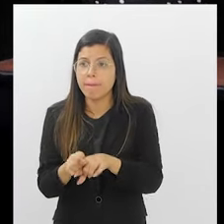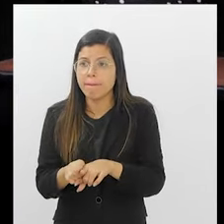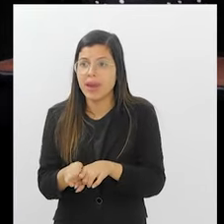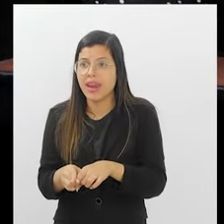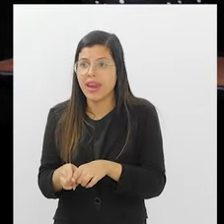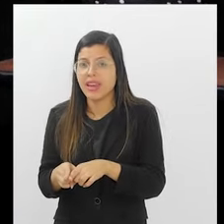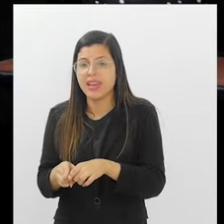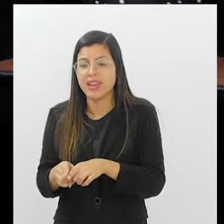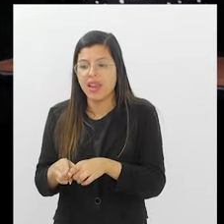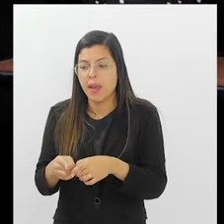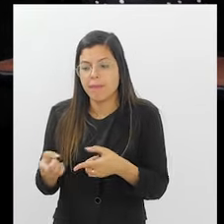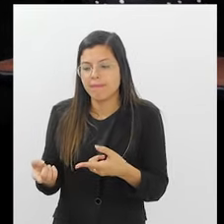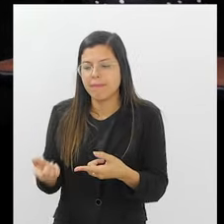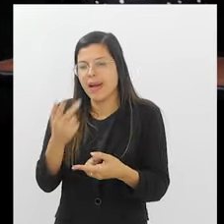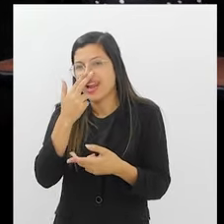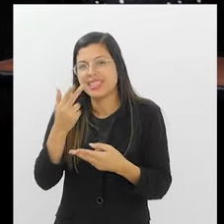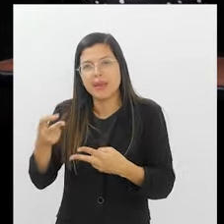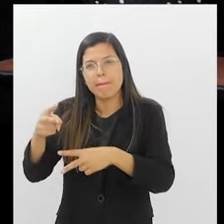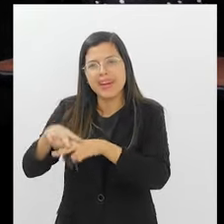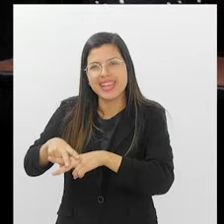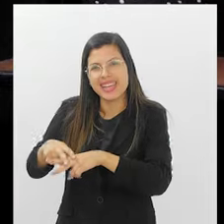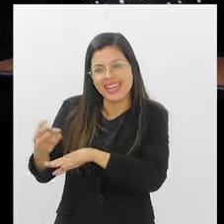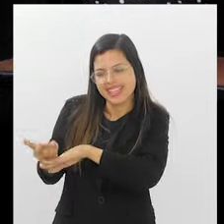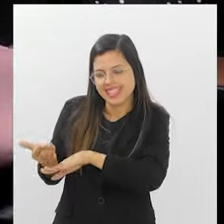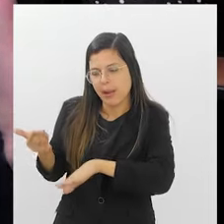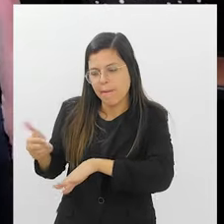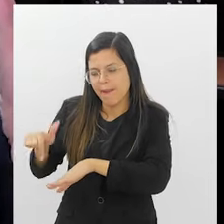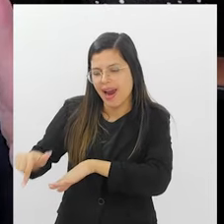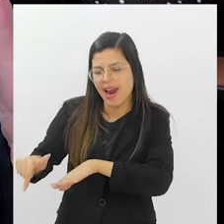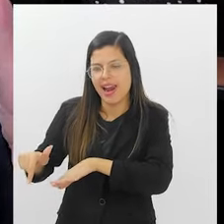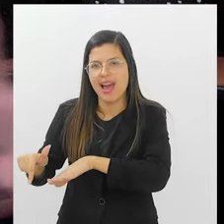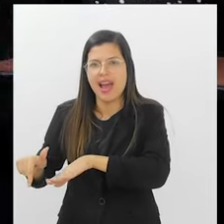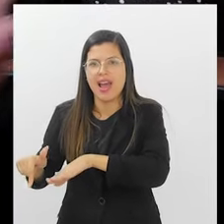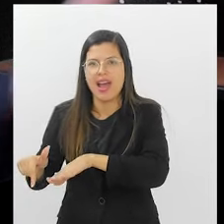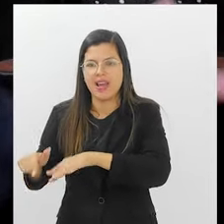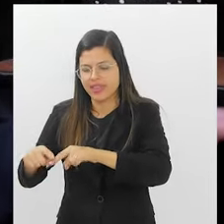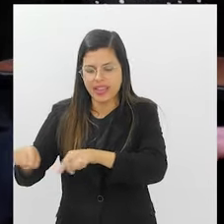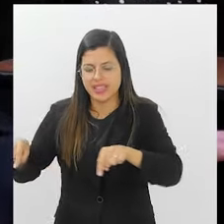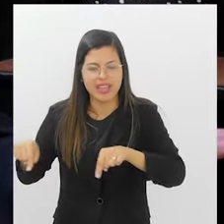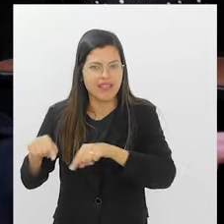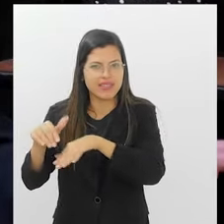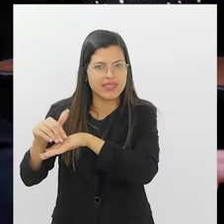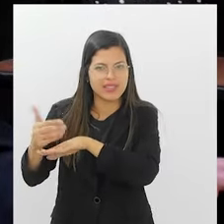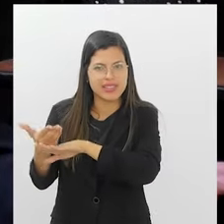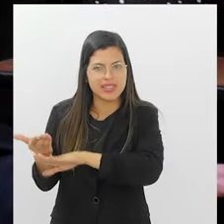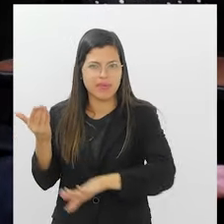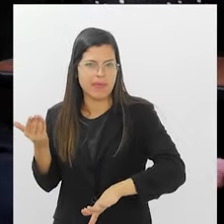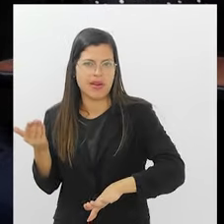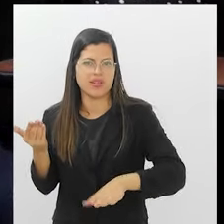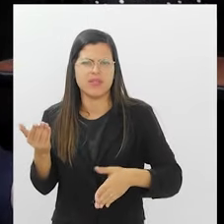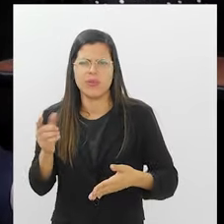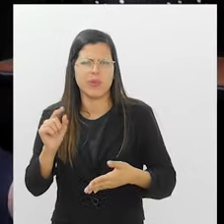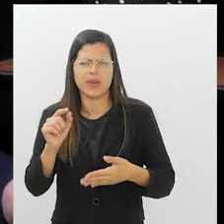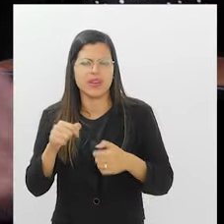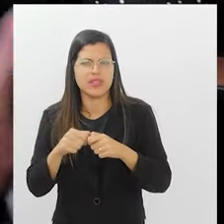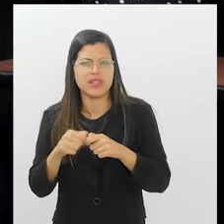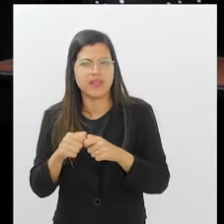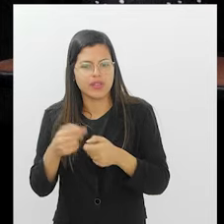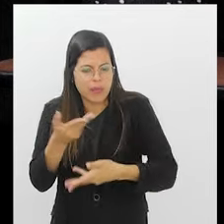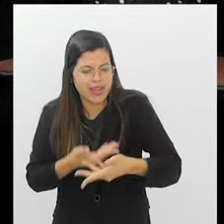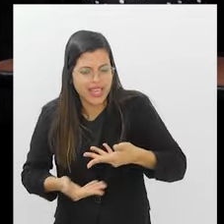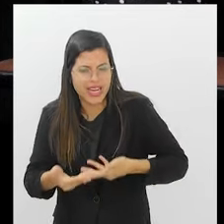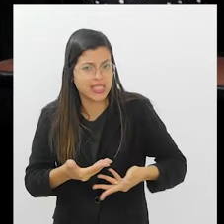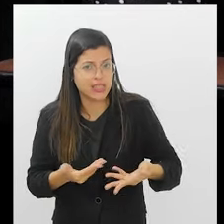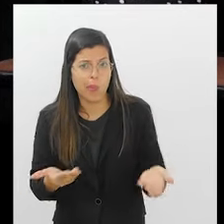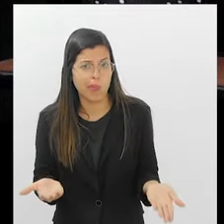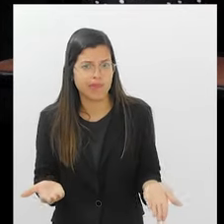botar alguém para cuidar dela e manter ela separada do resto. O que, que você fez para a interação desse indivíduo?